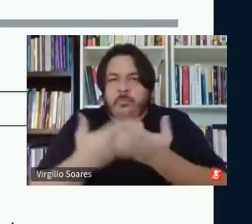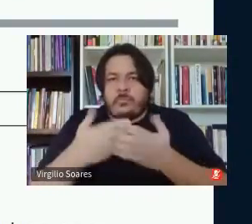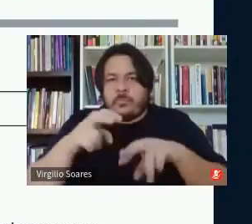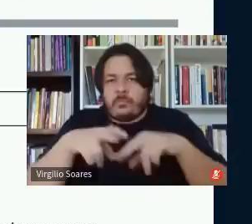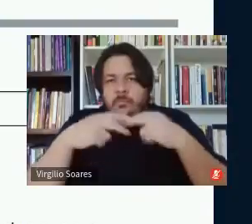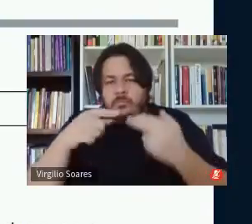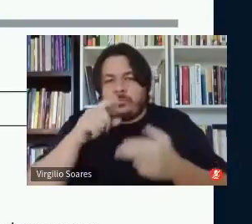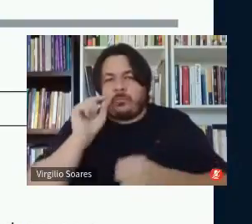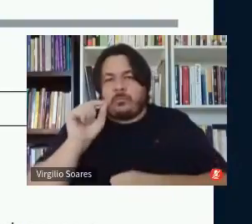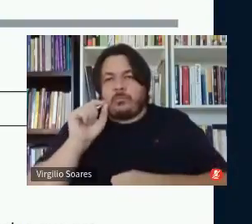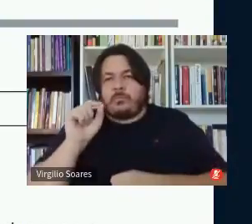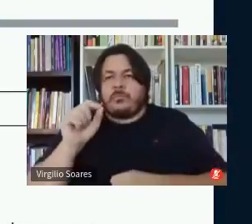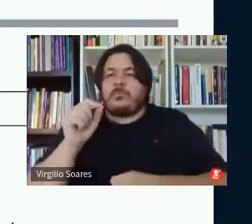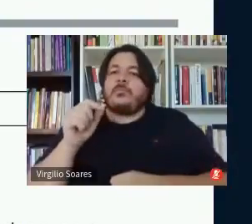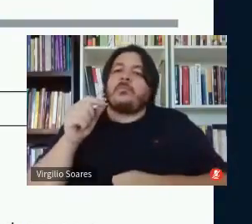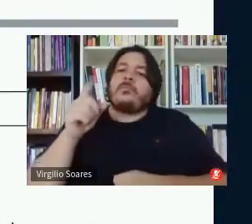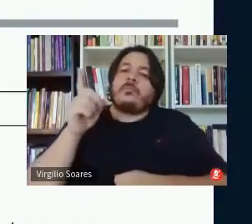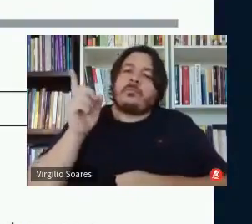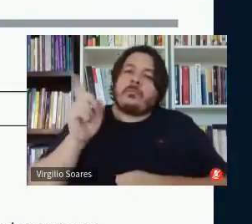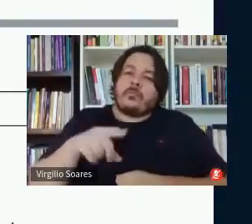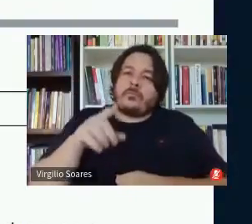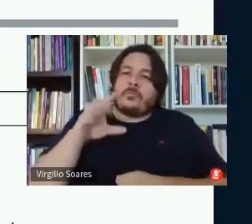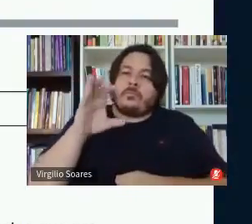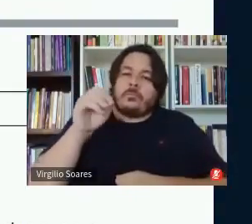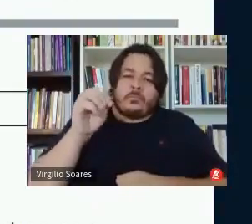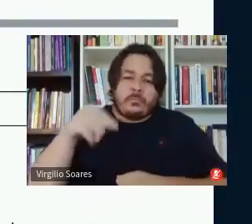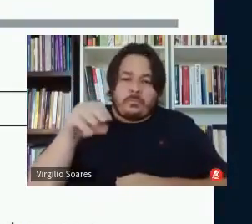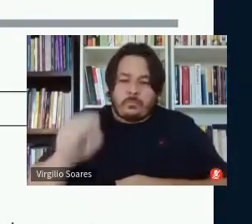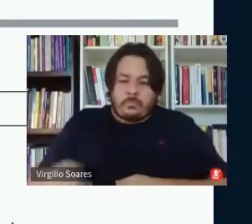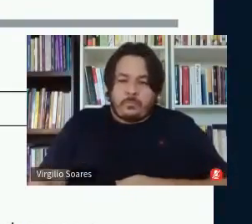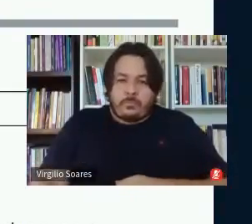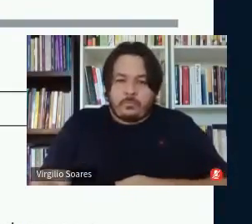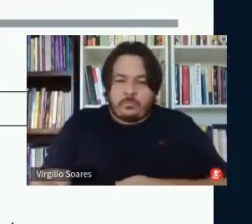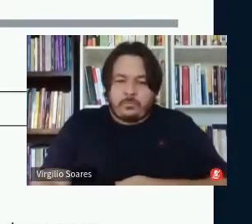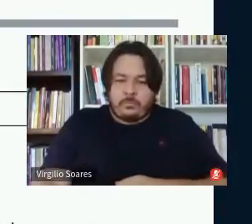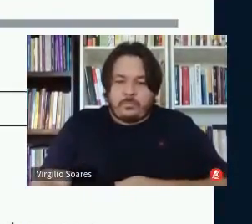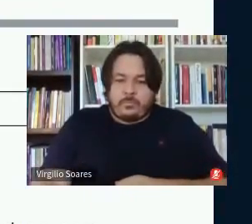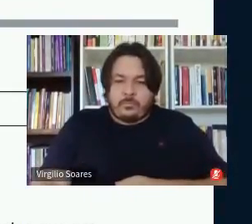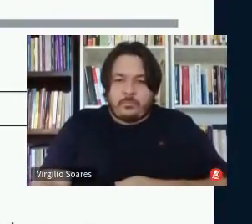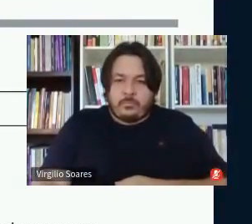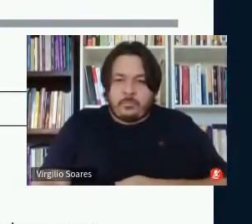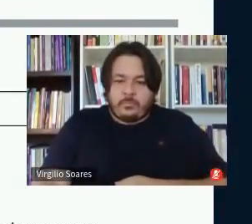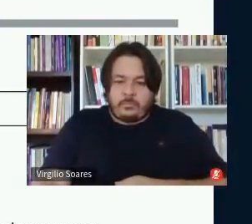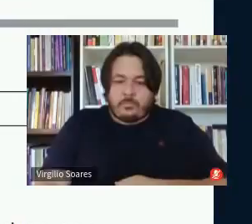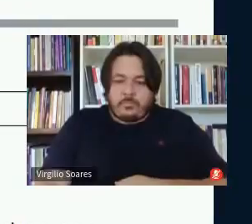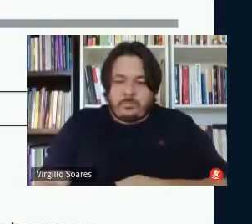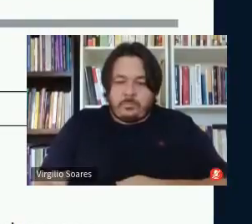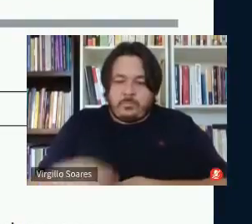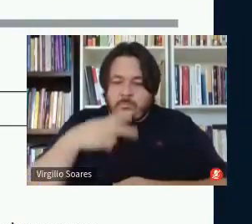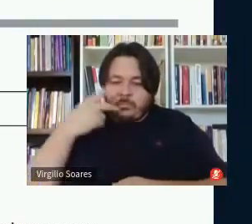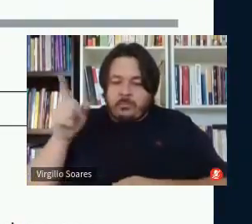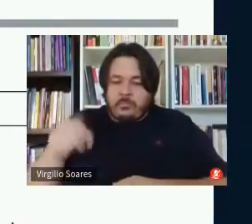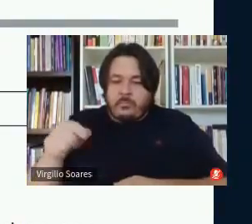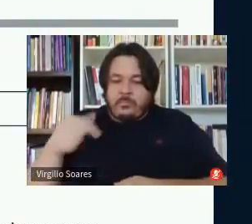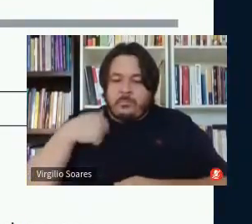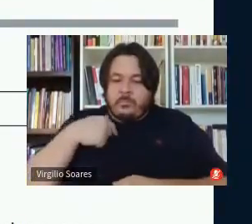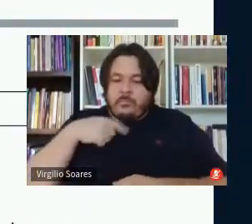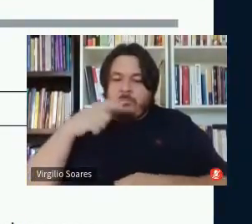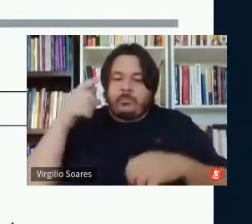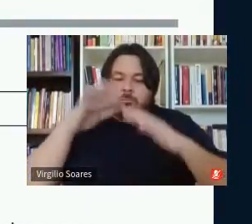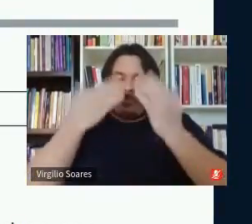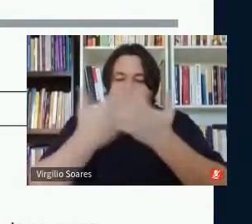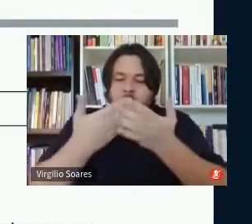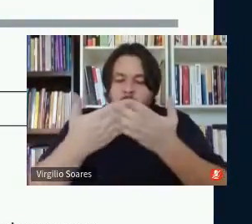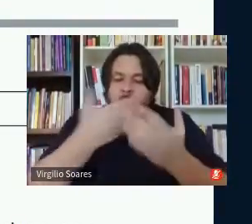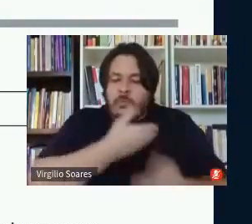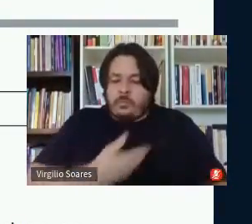era uma pandemia pela OMS e etc., e foi declarado estado de emergência, escolas públicas e privadas ficaram mais ou